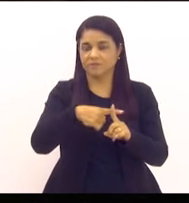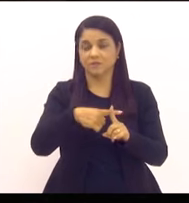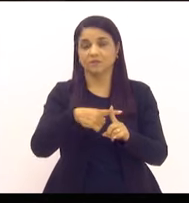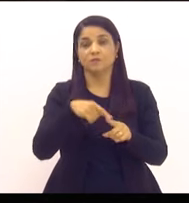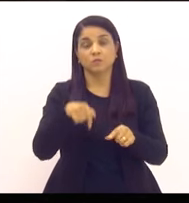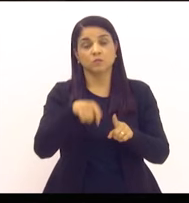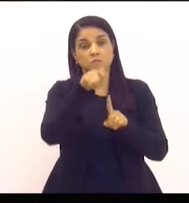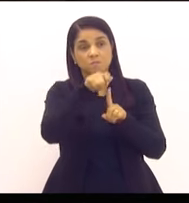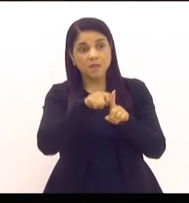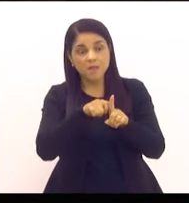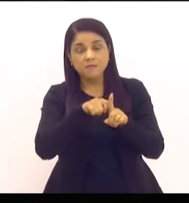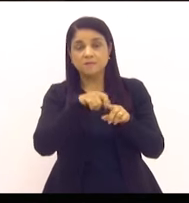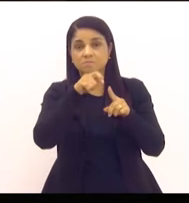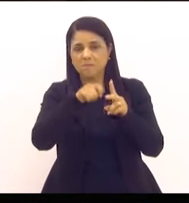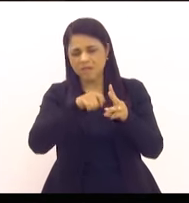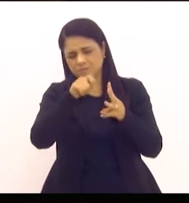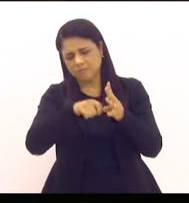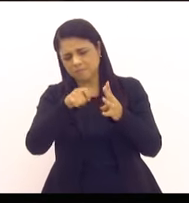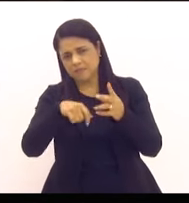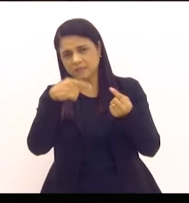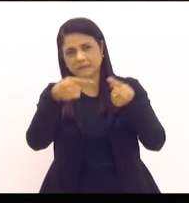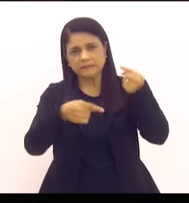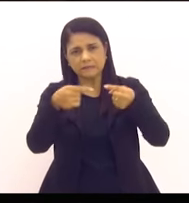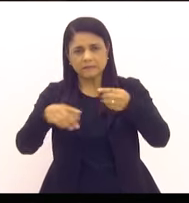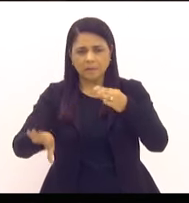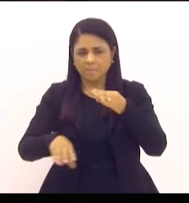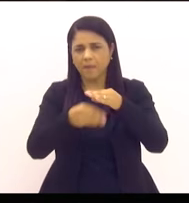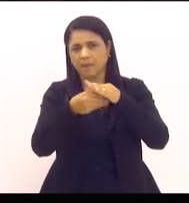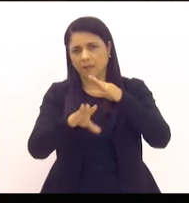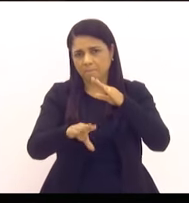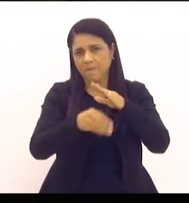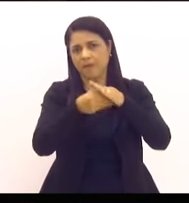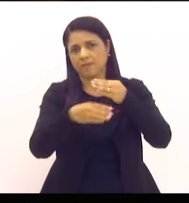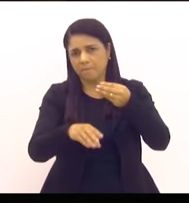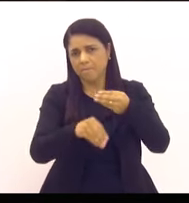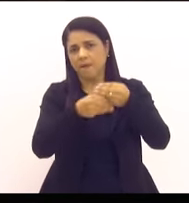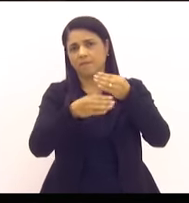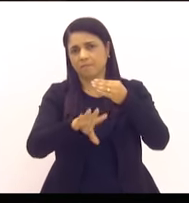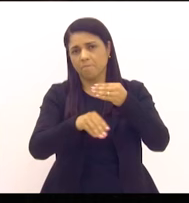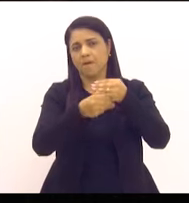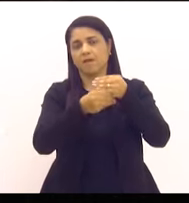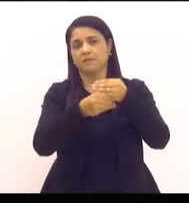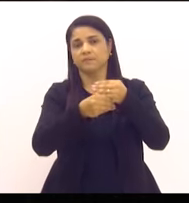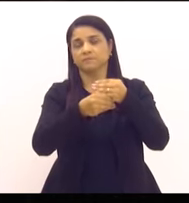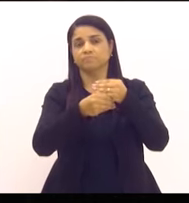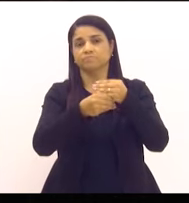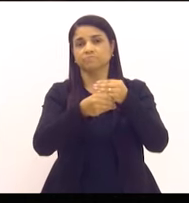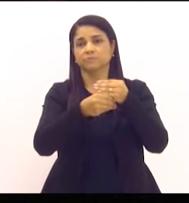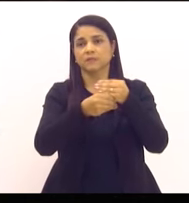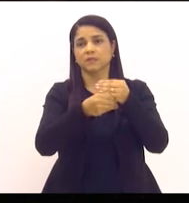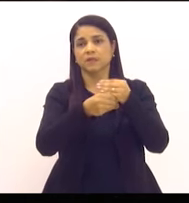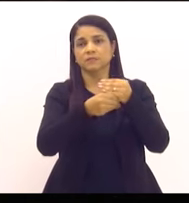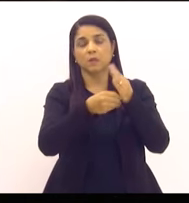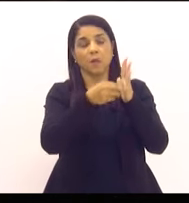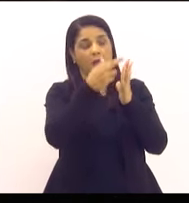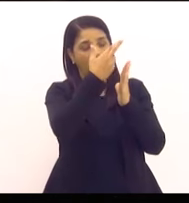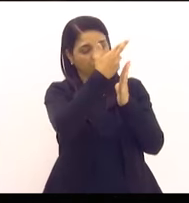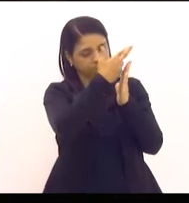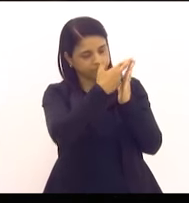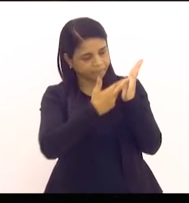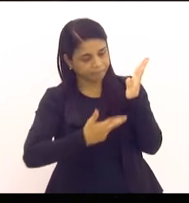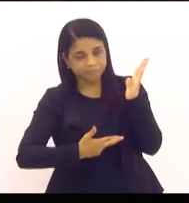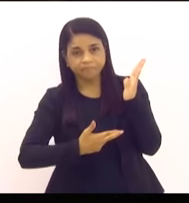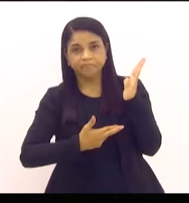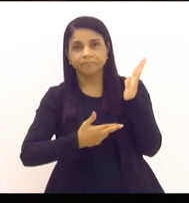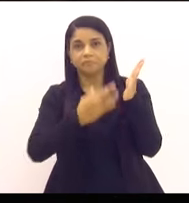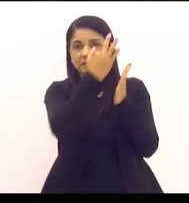debate, pilhas de emendas, até que saiu uma redação. E a